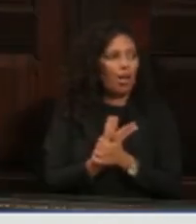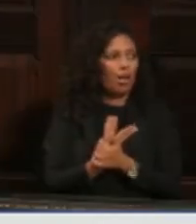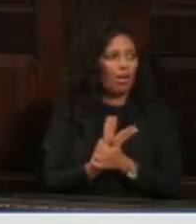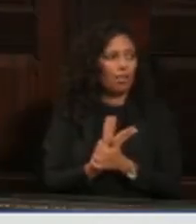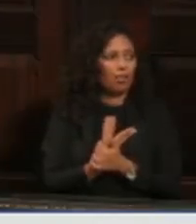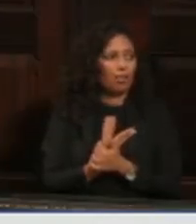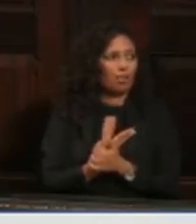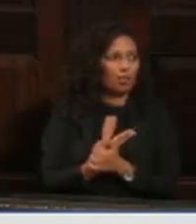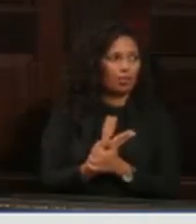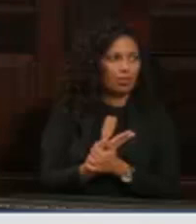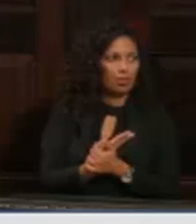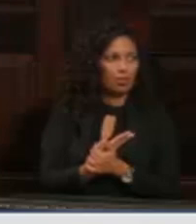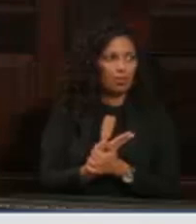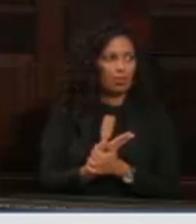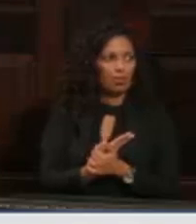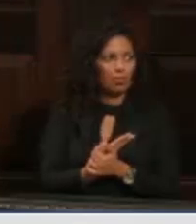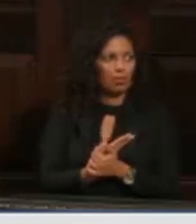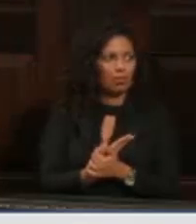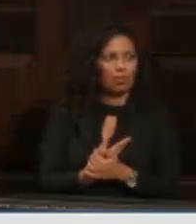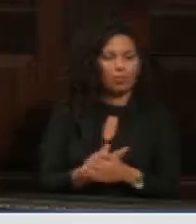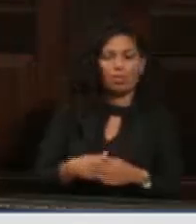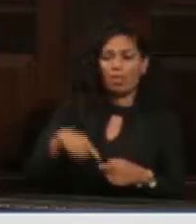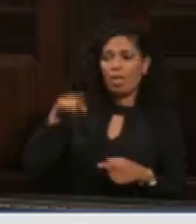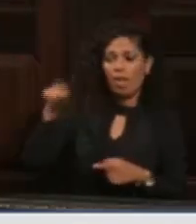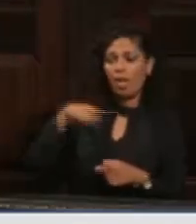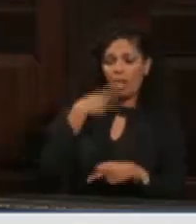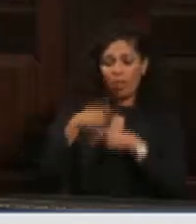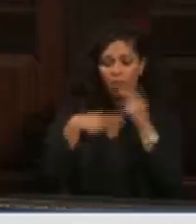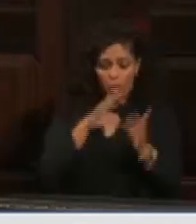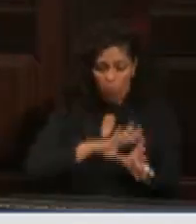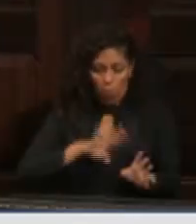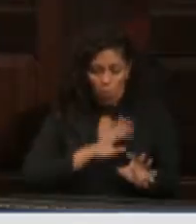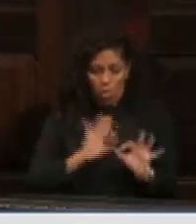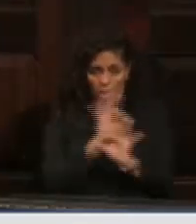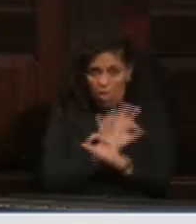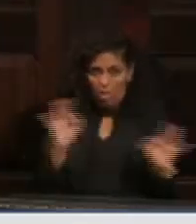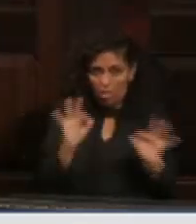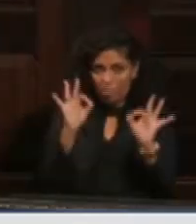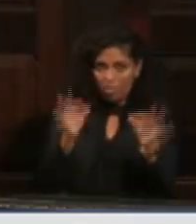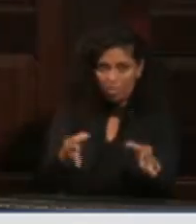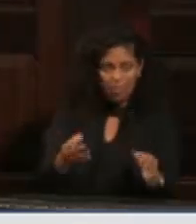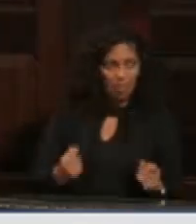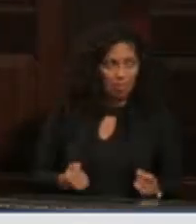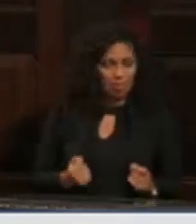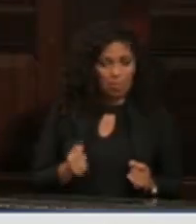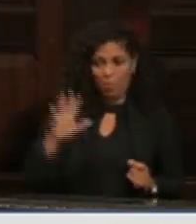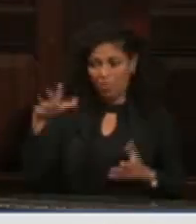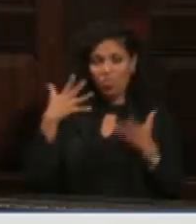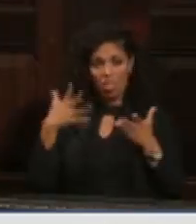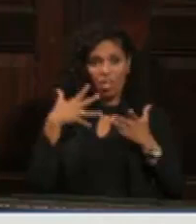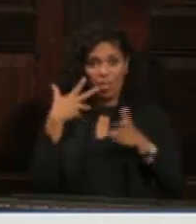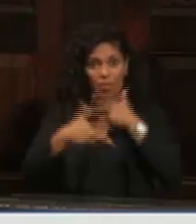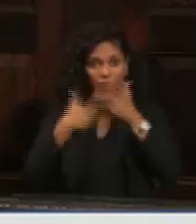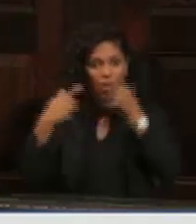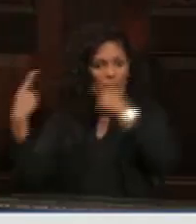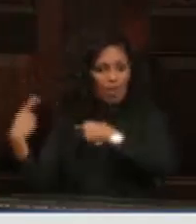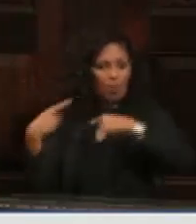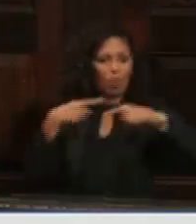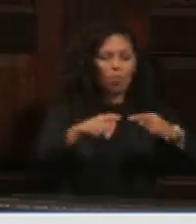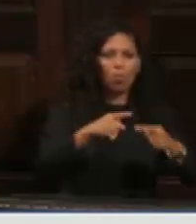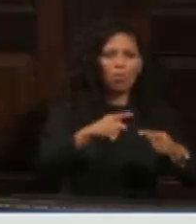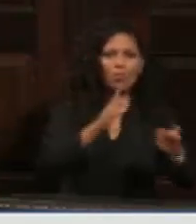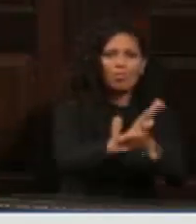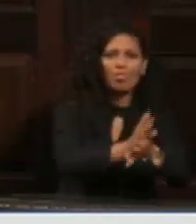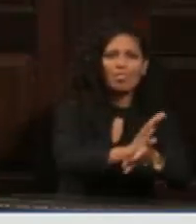erros na expressão, inclusive, na língua portuguesa, pretendendo ainda assim corrigir, avaliar e criminalizar